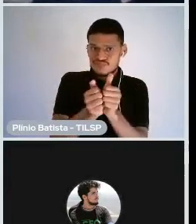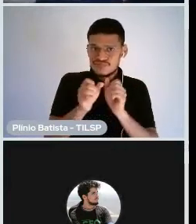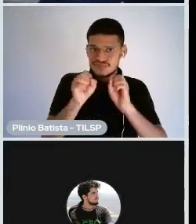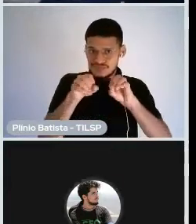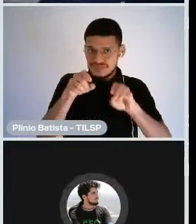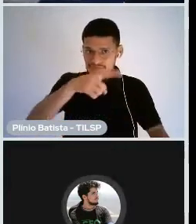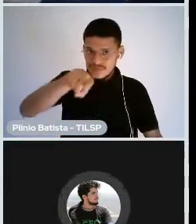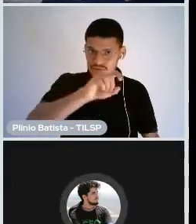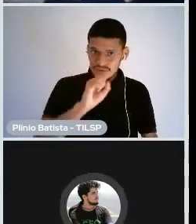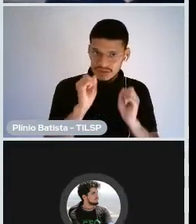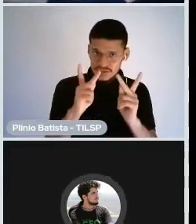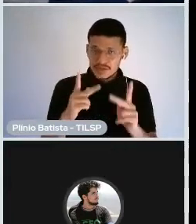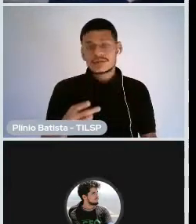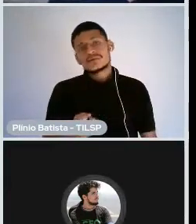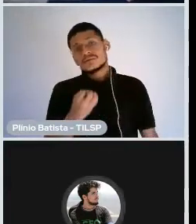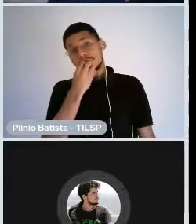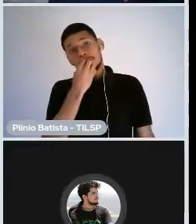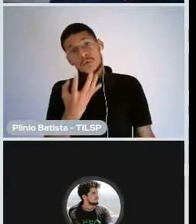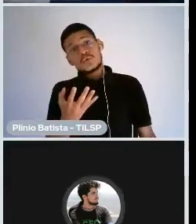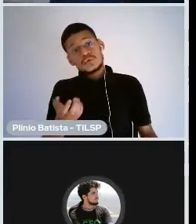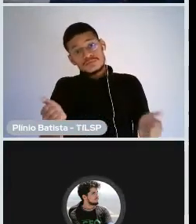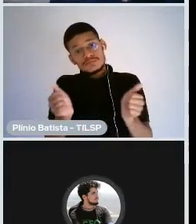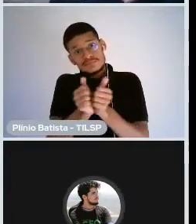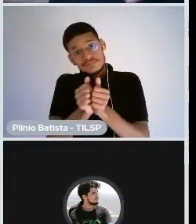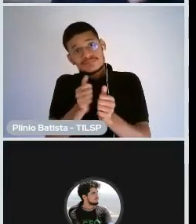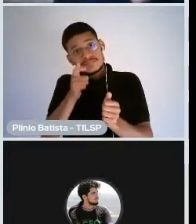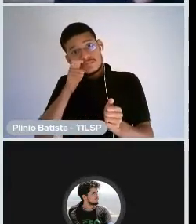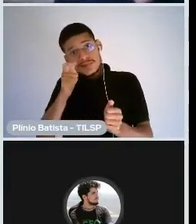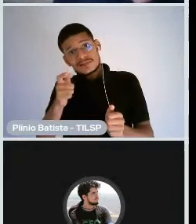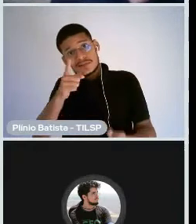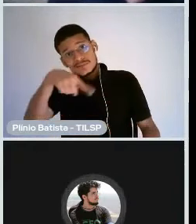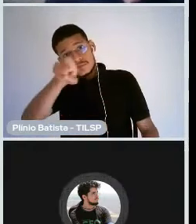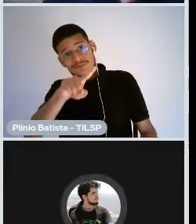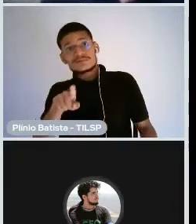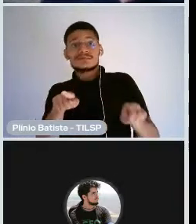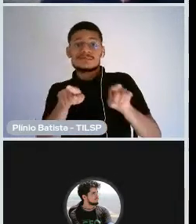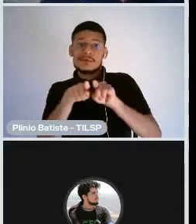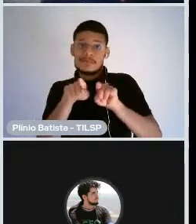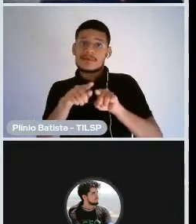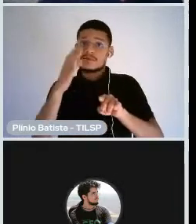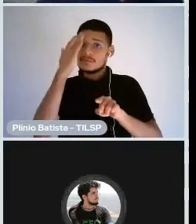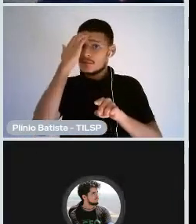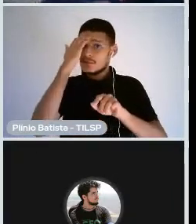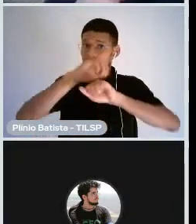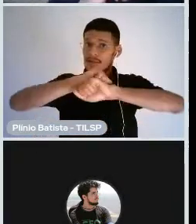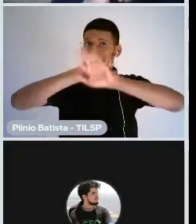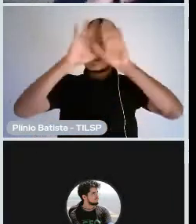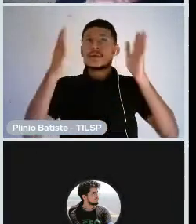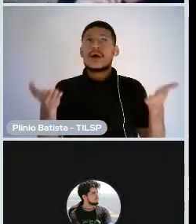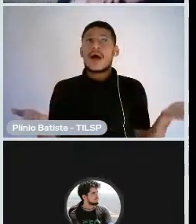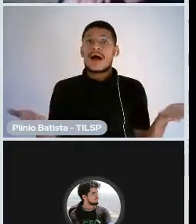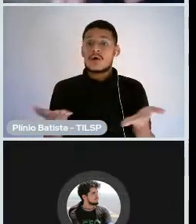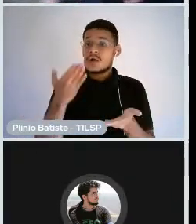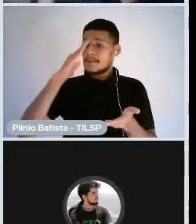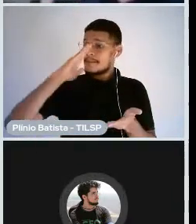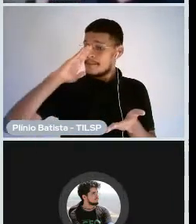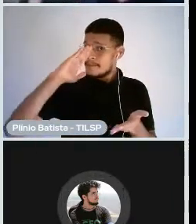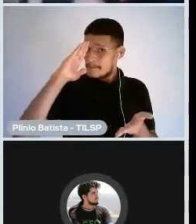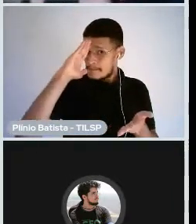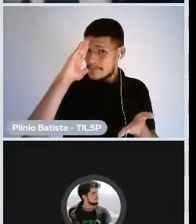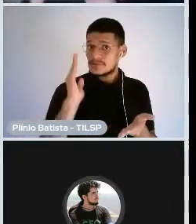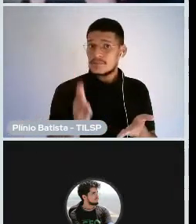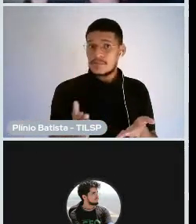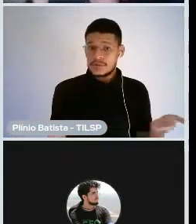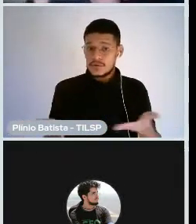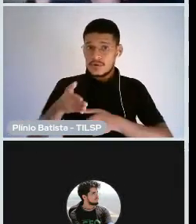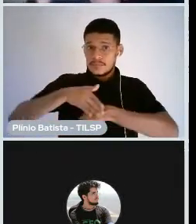Então, é muito bom e interessante a gente entender, principalmente agora, né, em questões que está sendo bastante